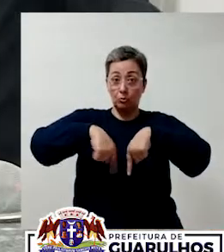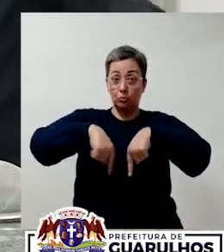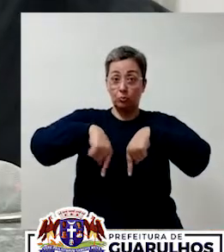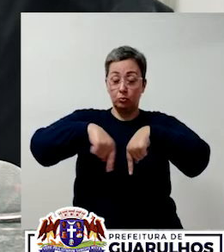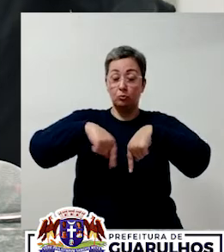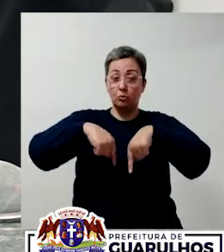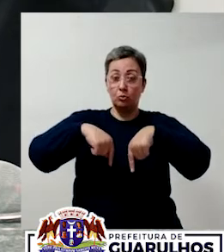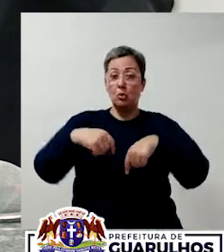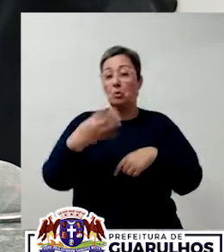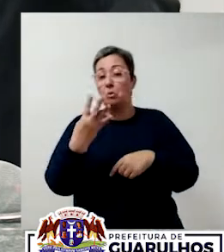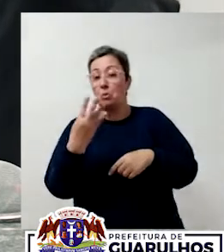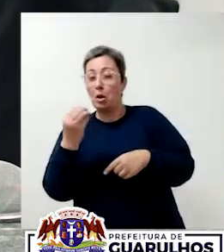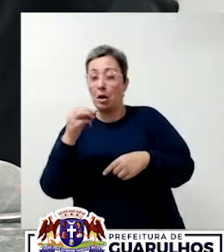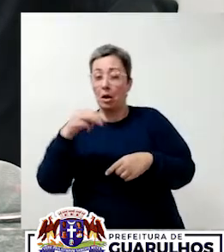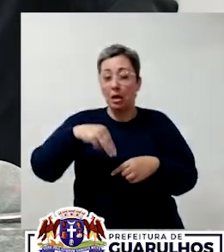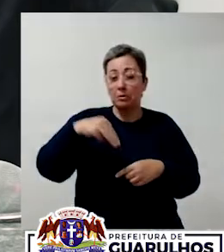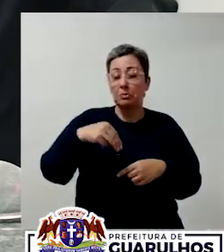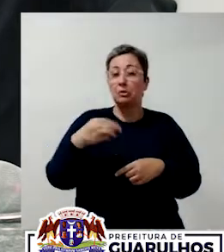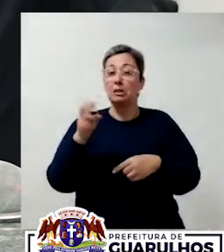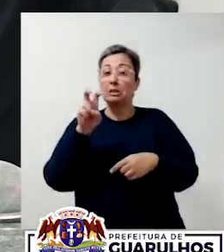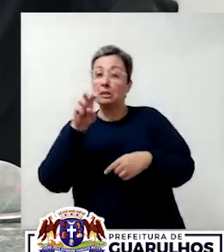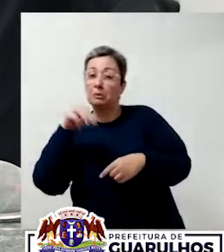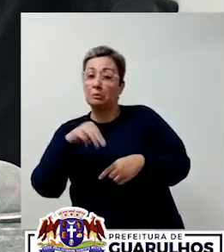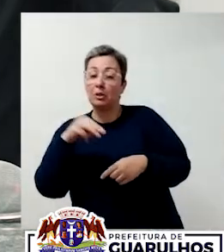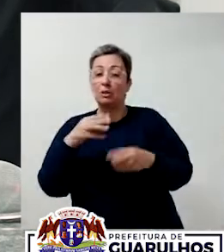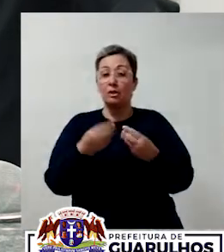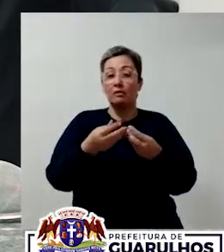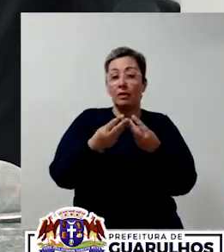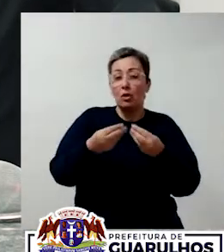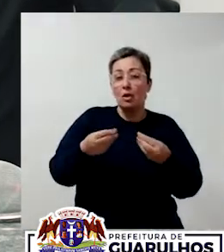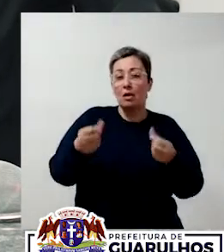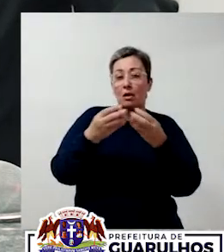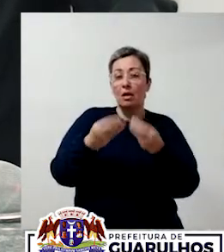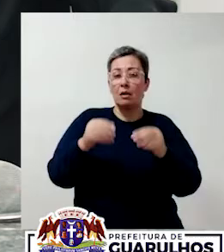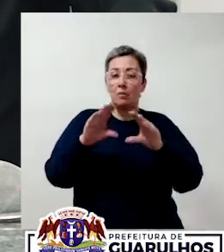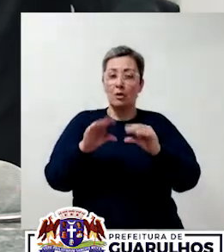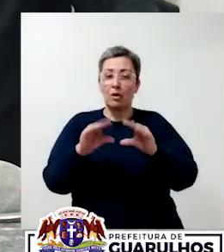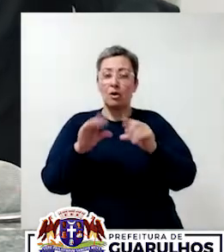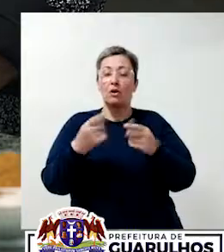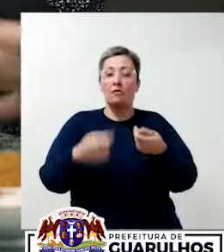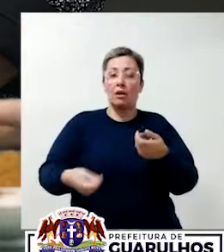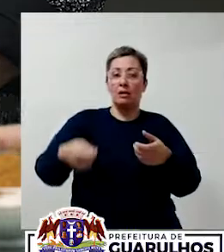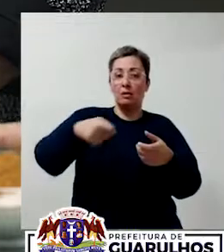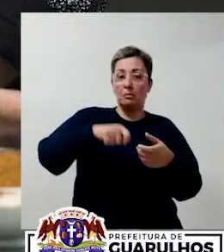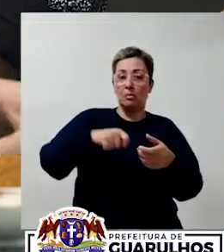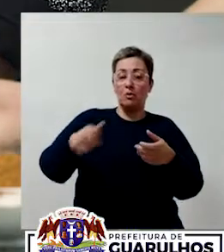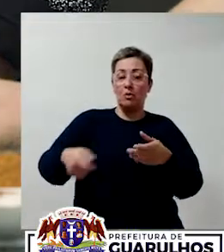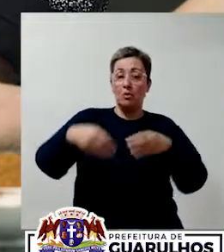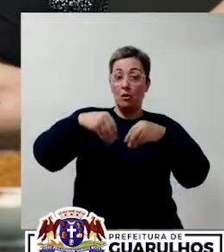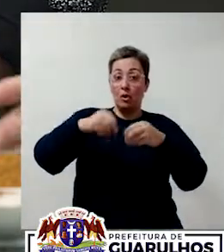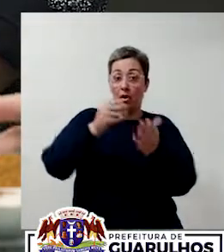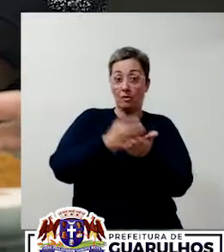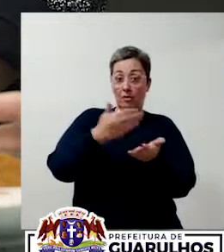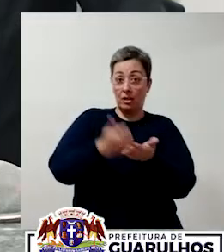Então vai bater aqui na batedeira durante 4 a 5 minutos até ficar um creme bem fofo. Vai acrescentando a